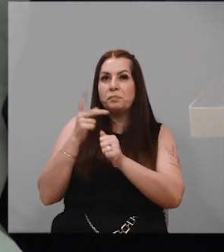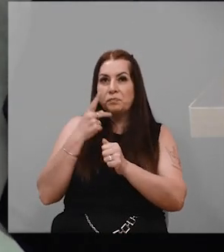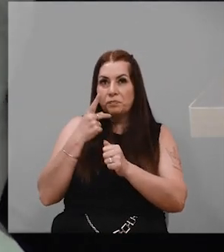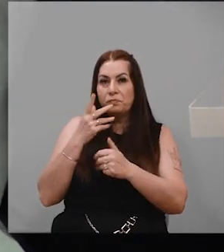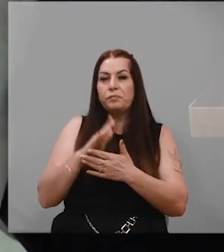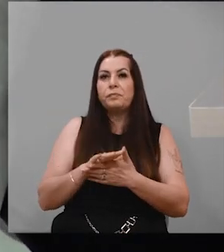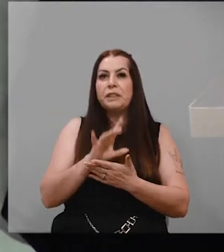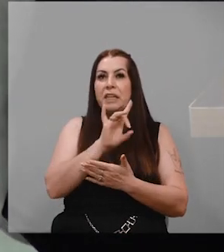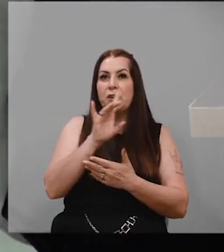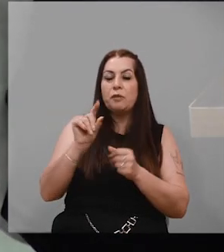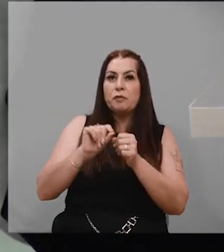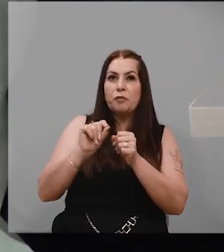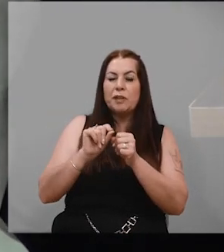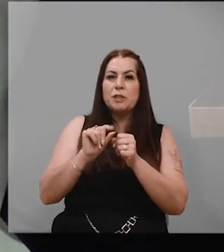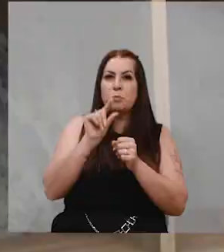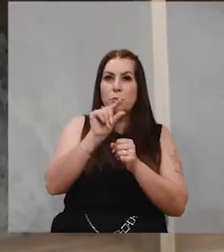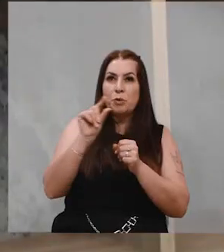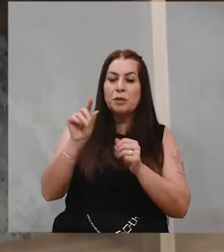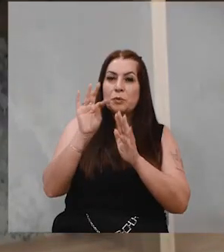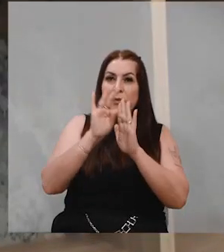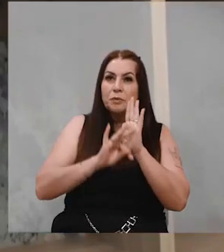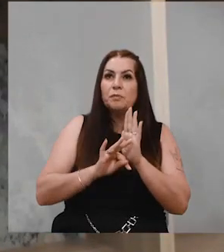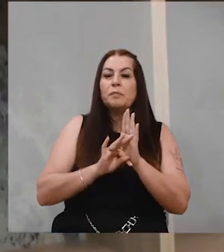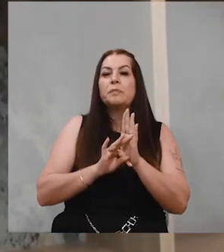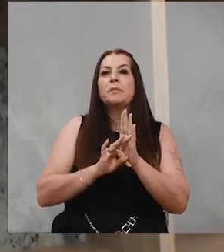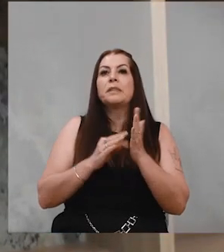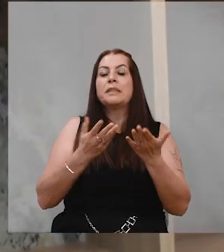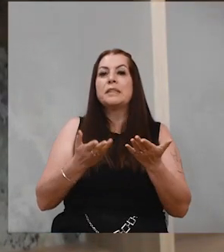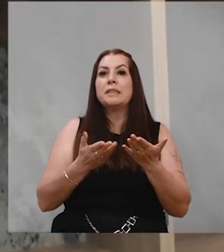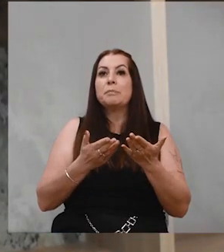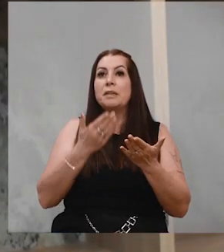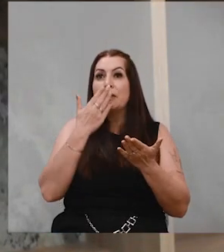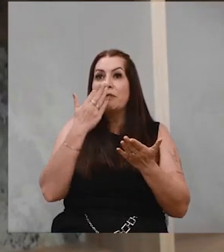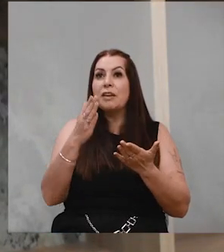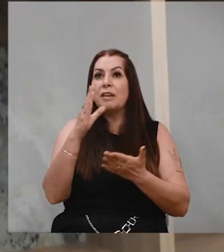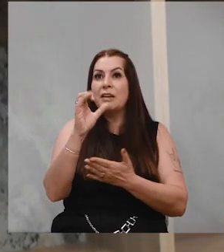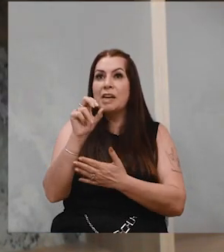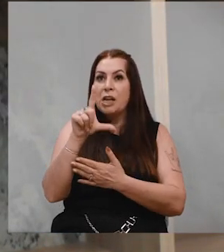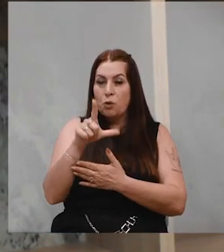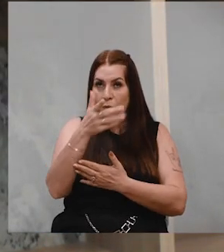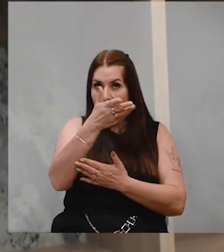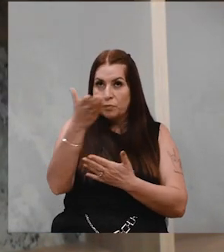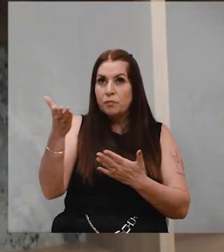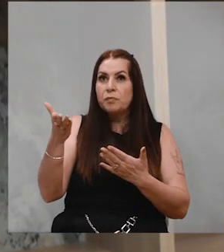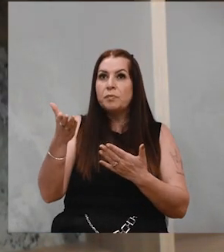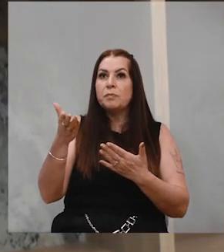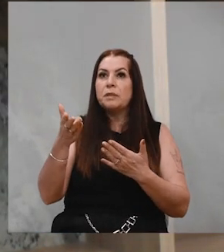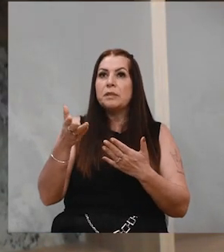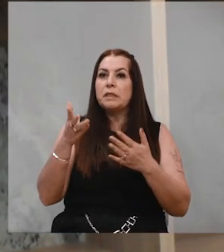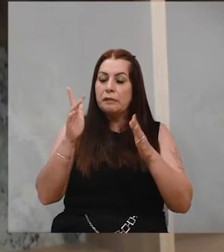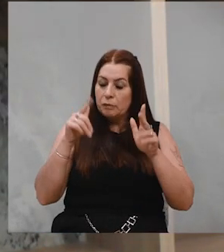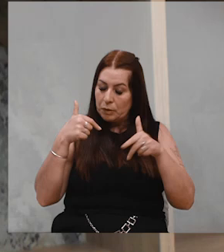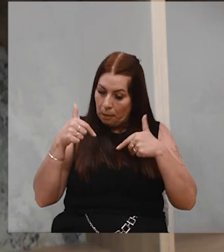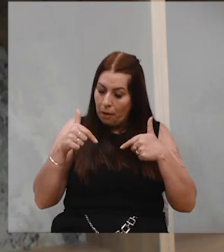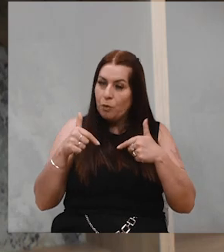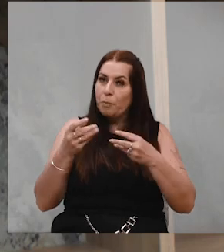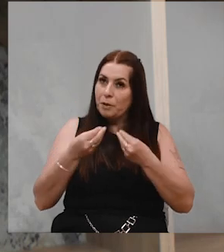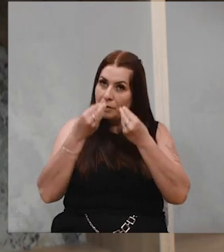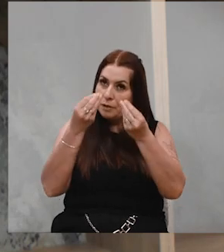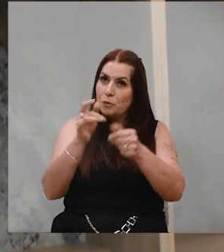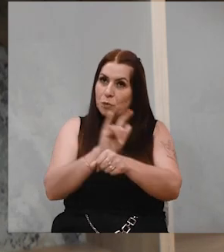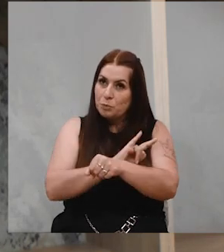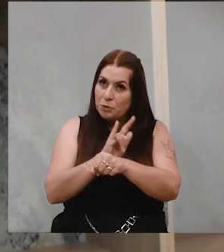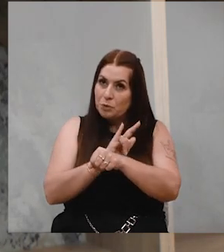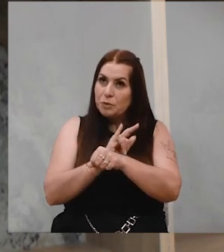falar um pouquinho, cada um fez aqui uma parte do texto, mas à frente é a Carol, que baixou a cabeça ali para a gente entregar